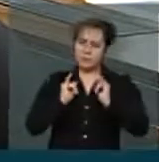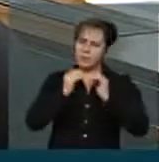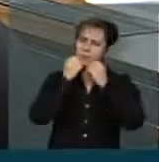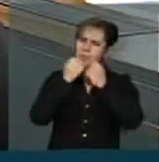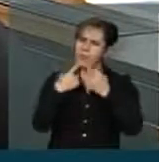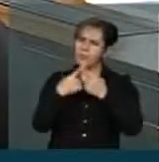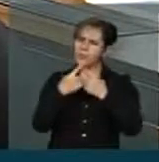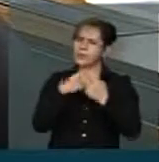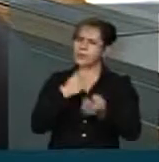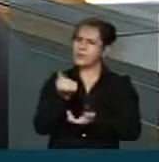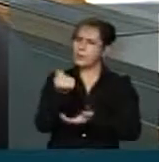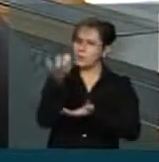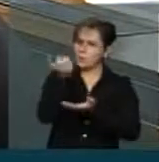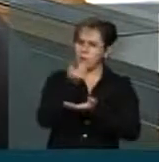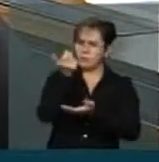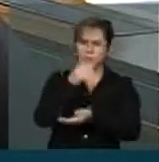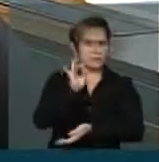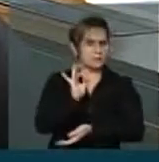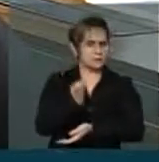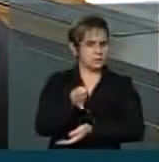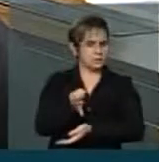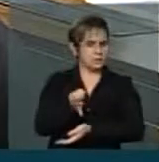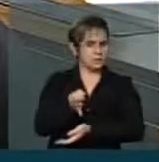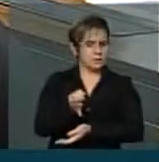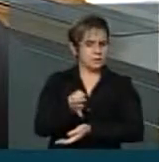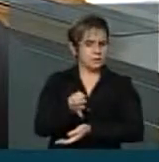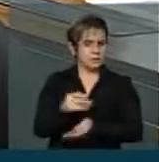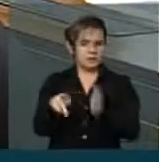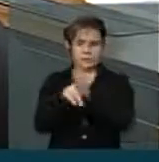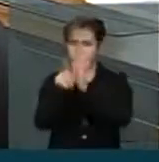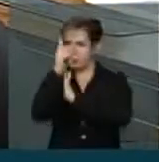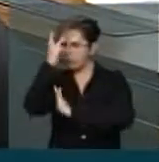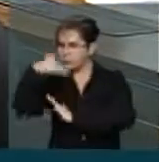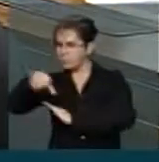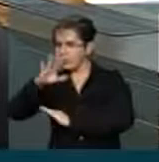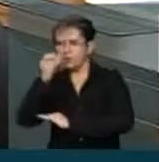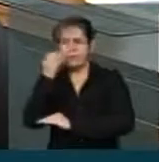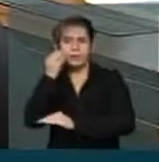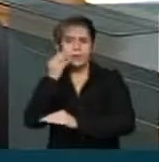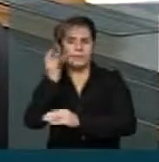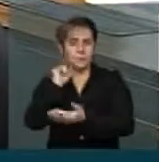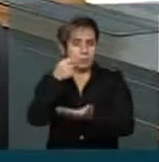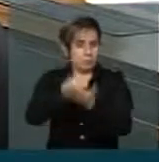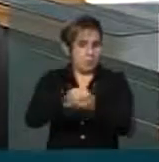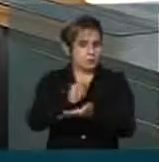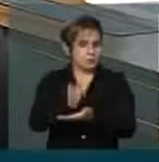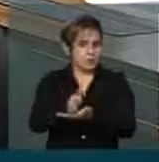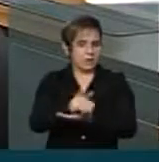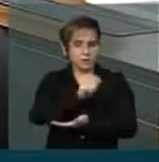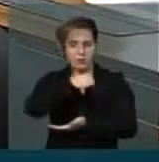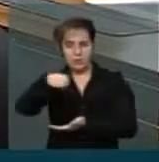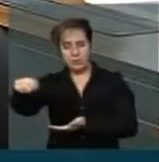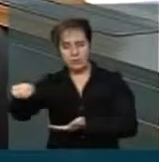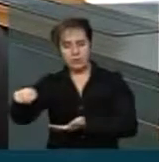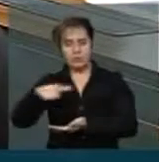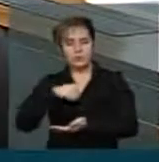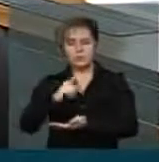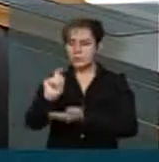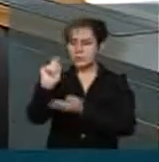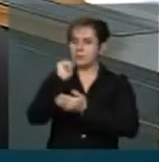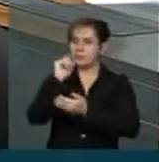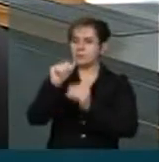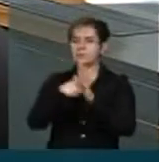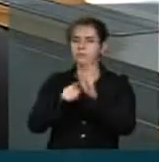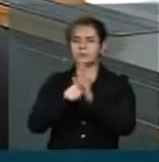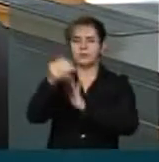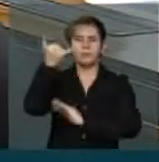uma receita certa daqueles que são pós-pagos, que mantêm o seu serviço e ficam ganhando nas